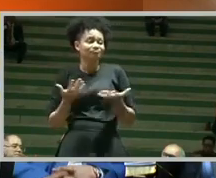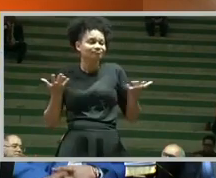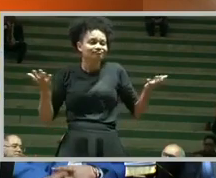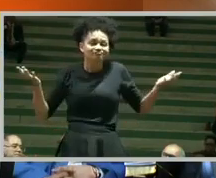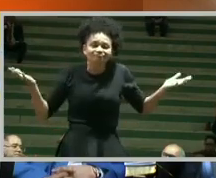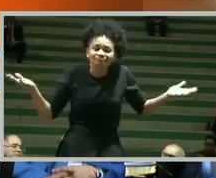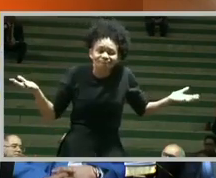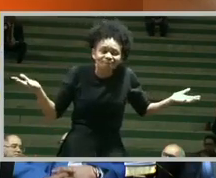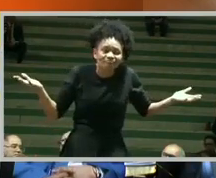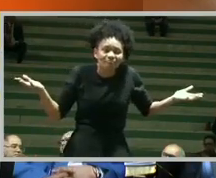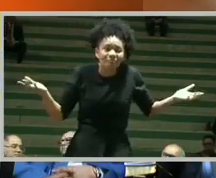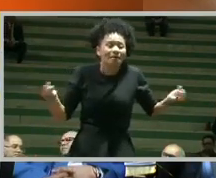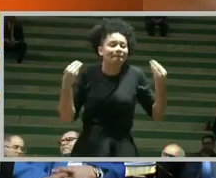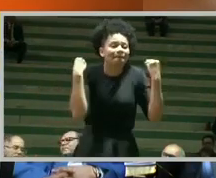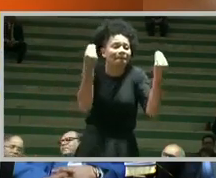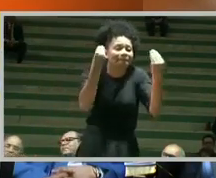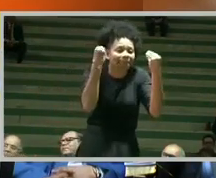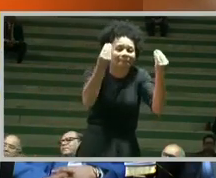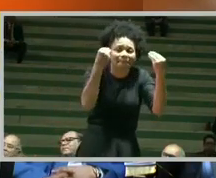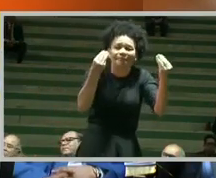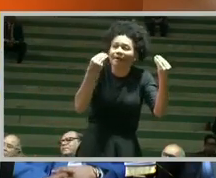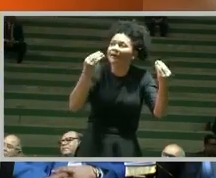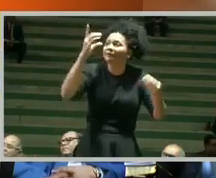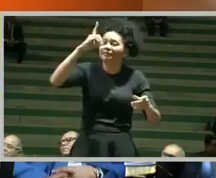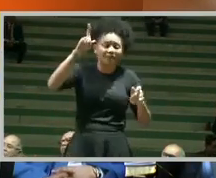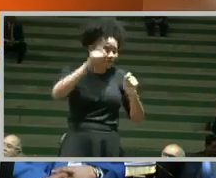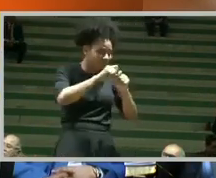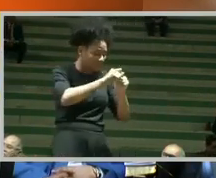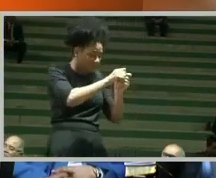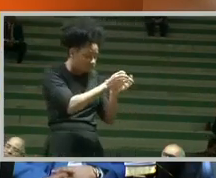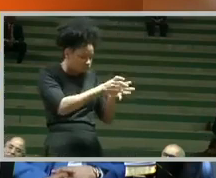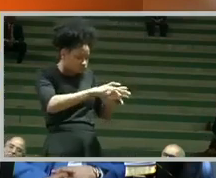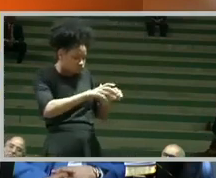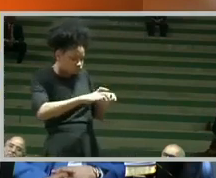Afinal, para que Deus fez o homem?